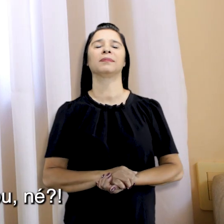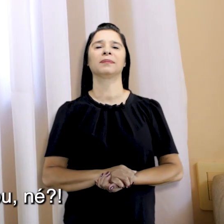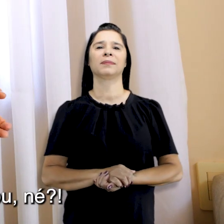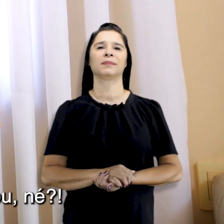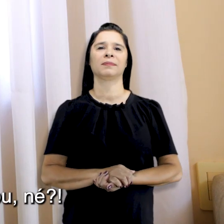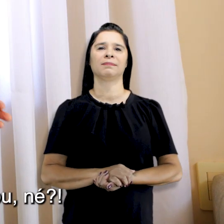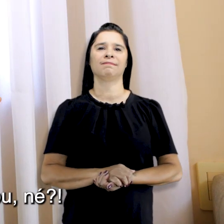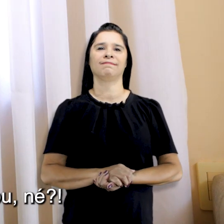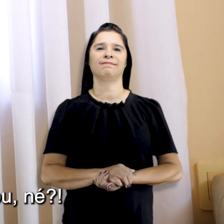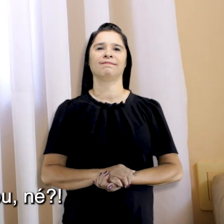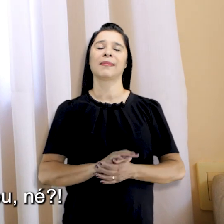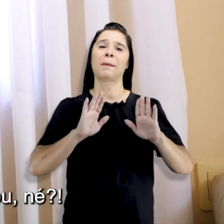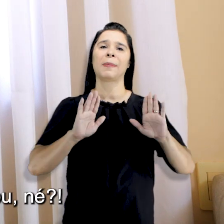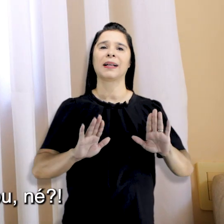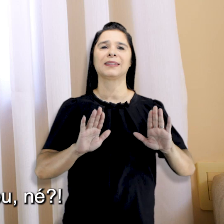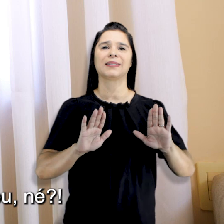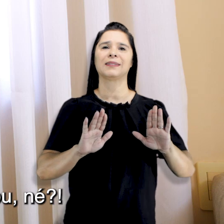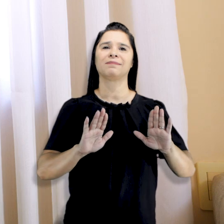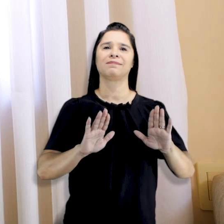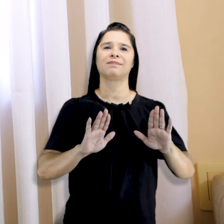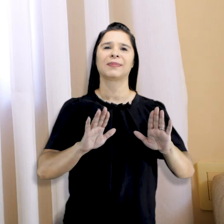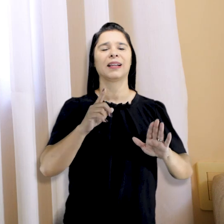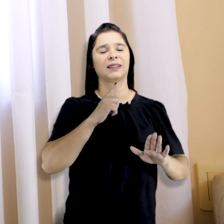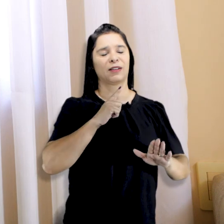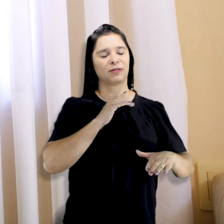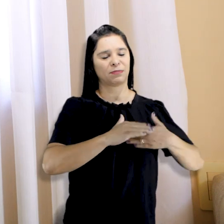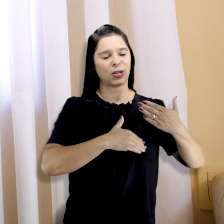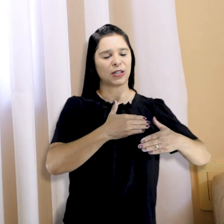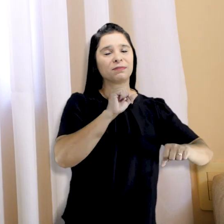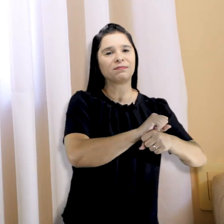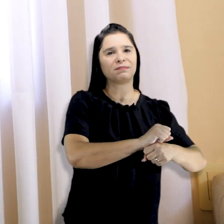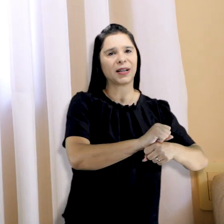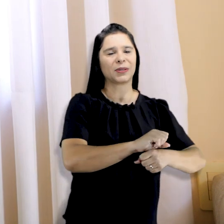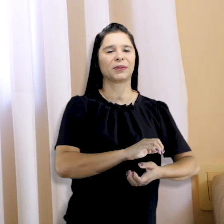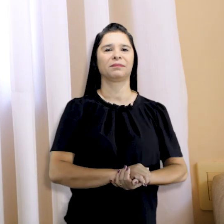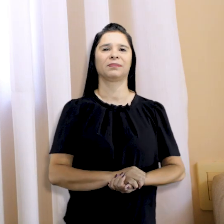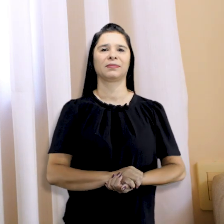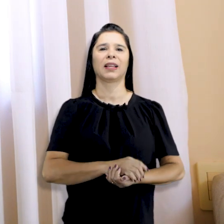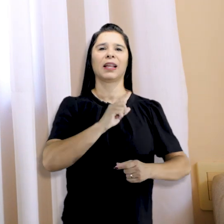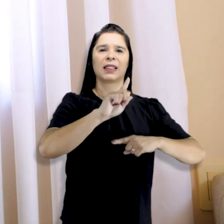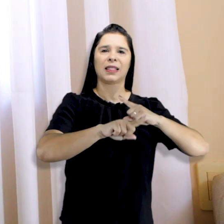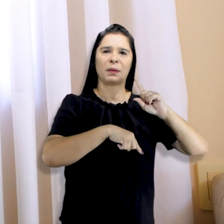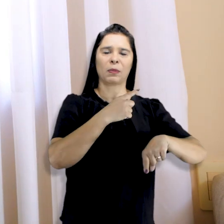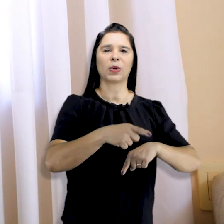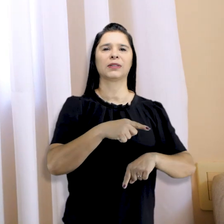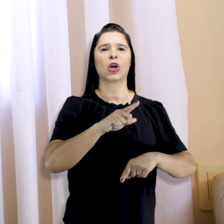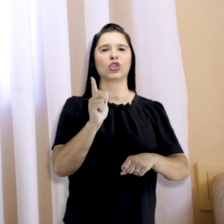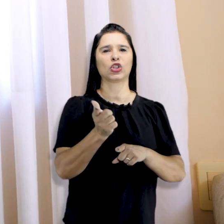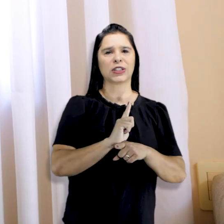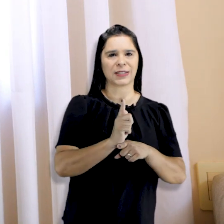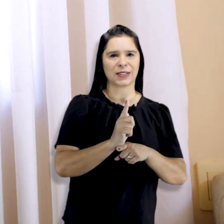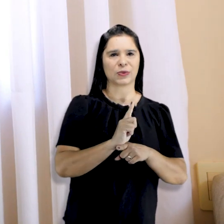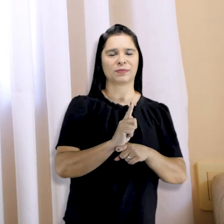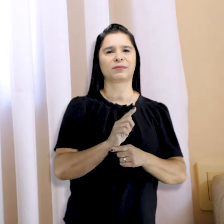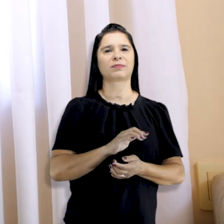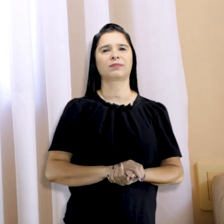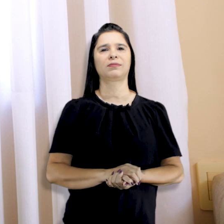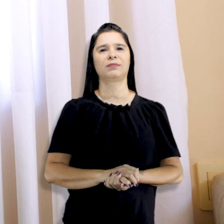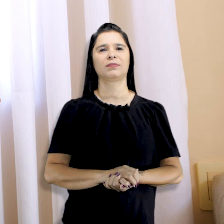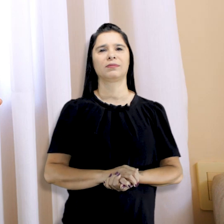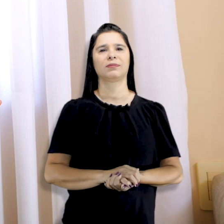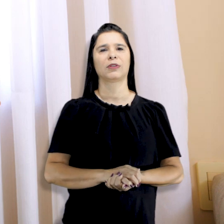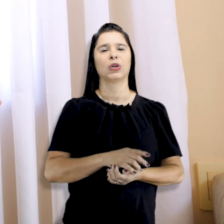mas no meio do caminho o processo parou, né? Aí depois, numa outra gestão do prefeito Juarez